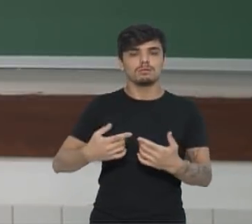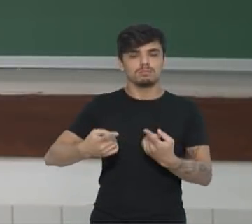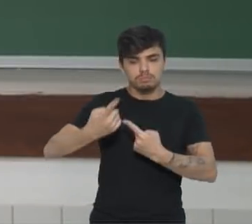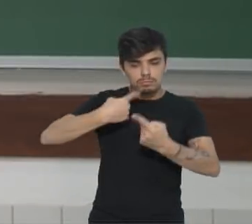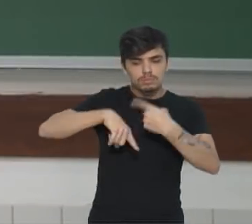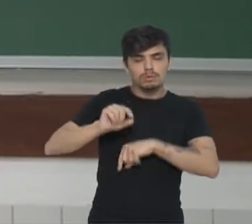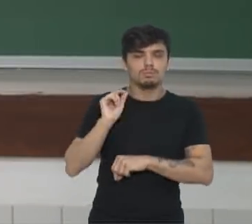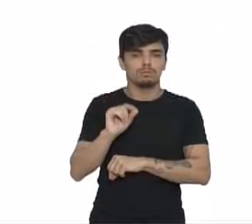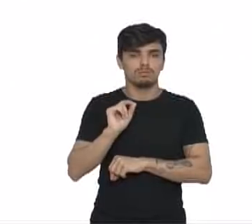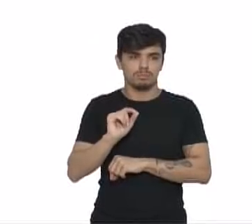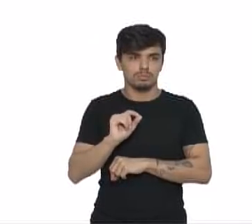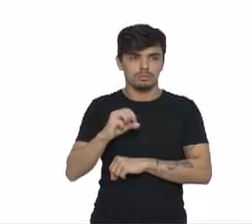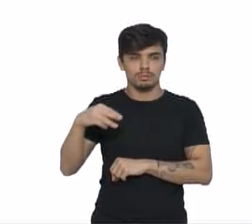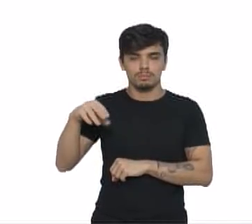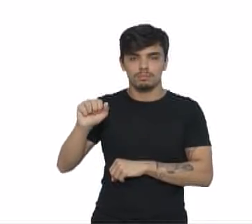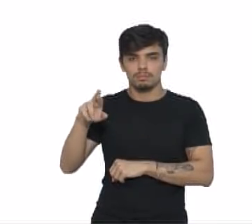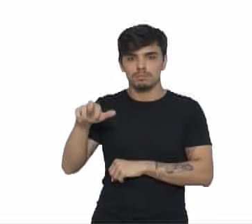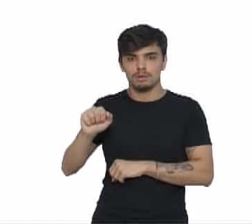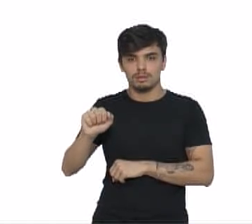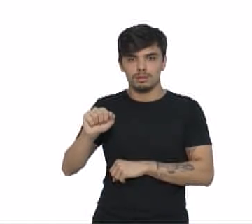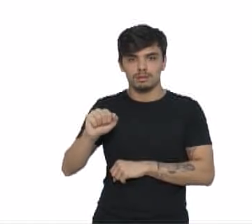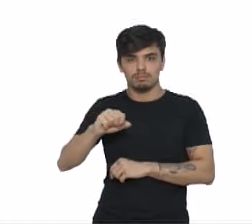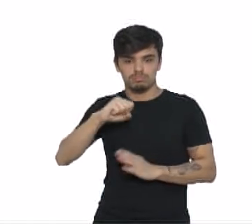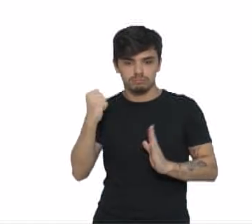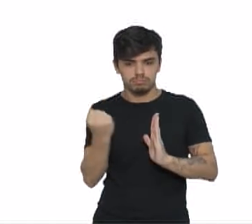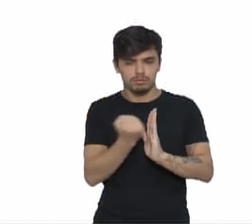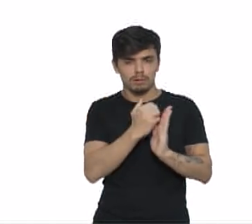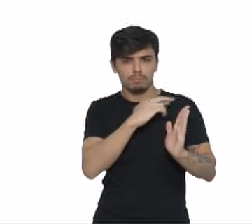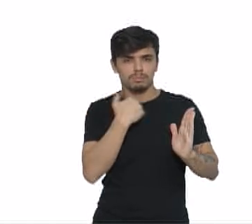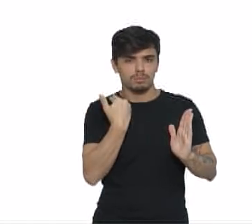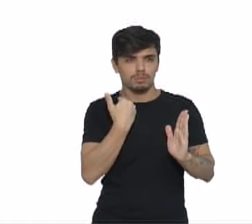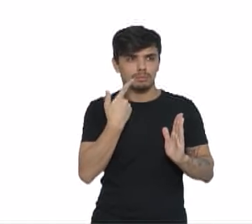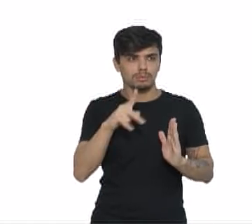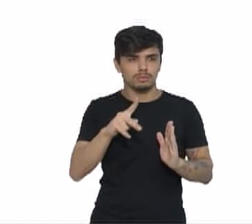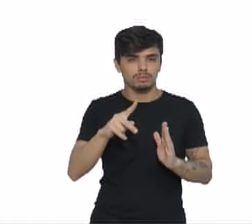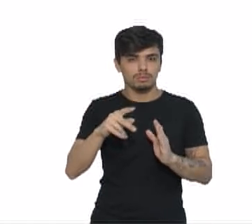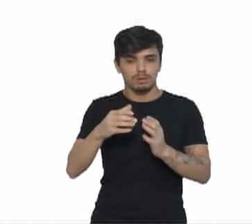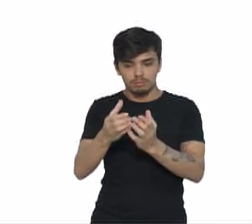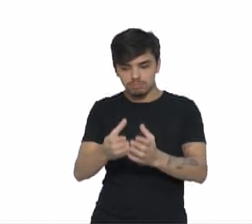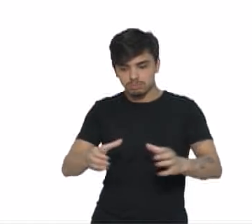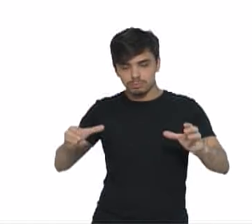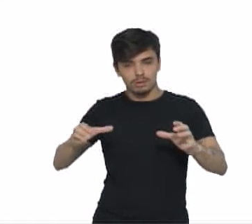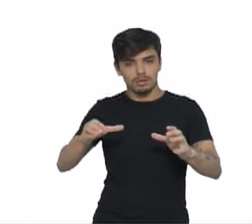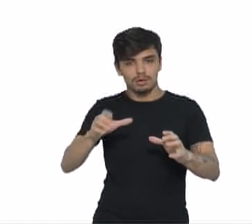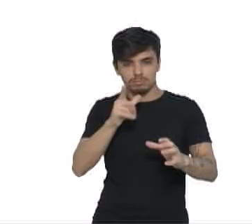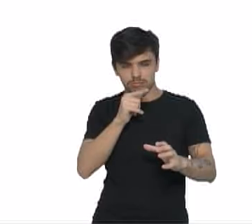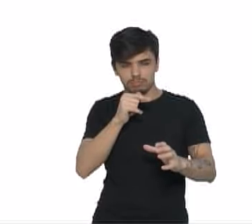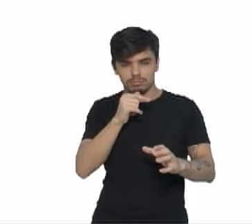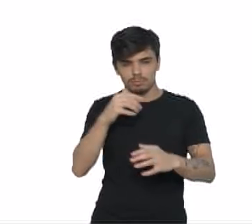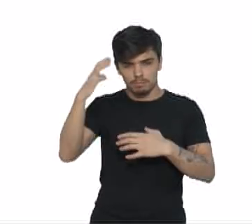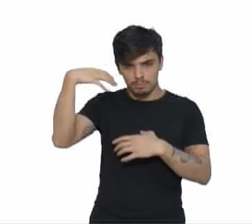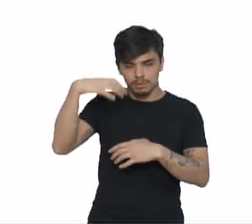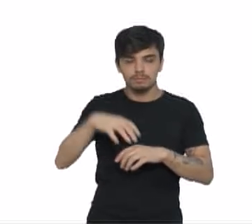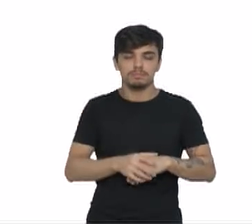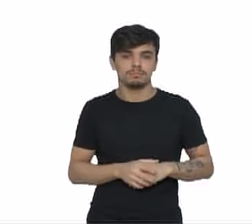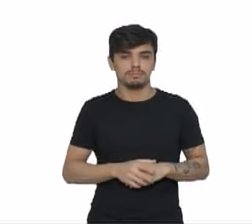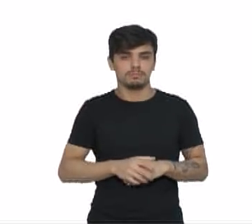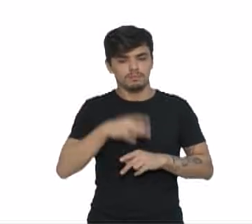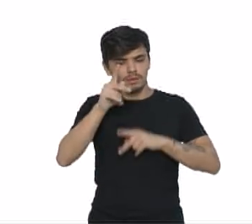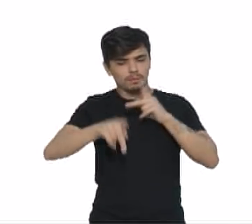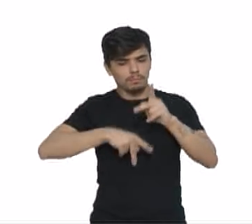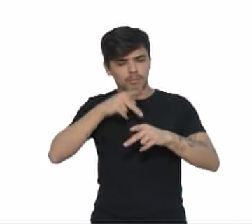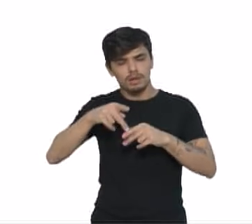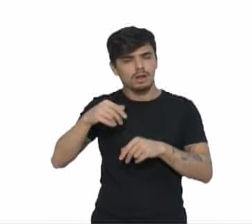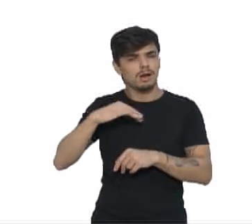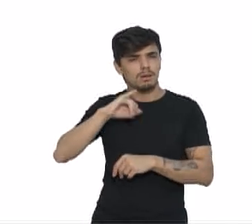radicais, Marat, foi assassinado em sua banheira. Quando Marat, que era um ídolo popular, todo mundo adorava